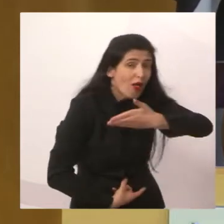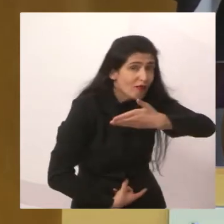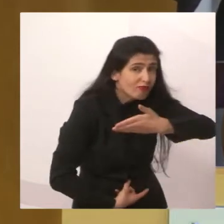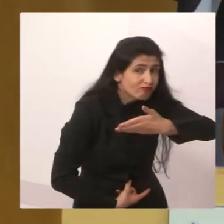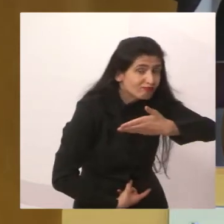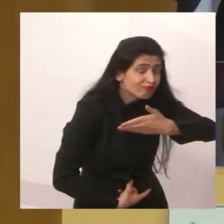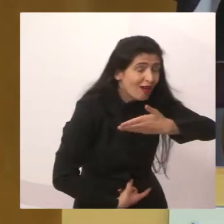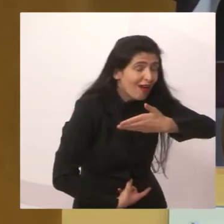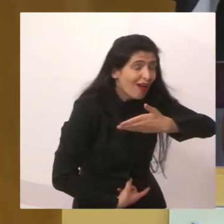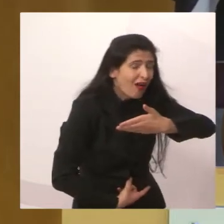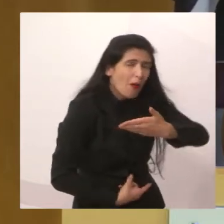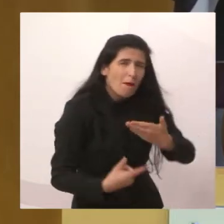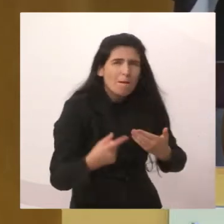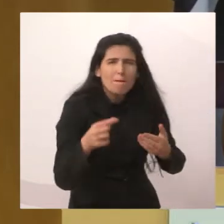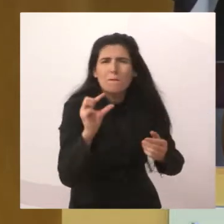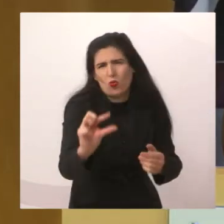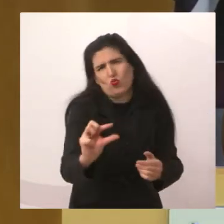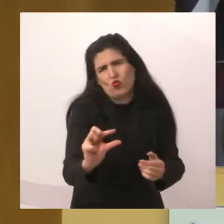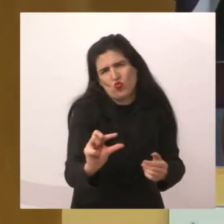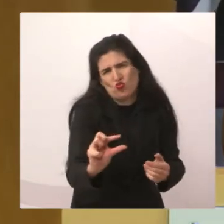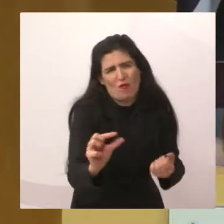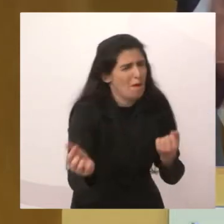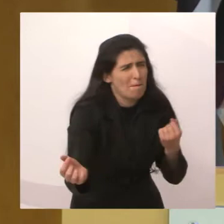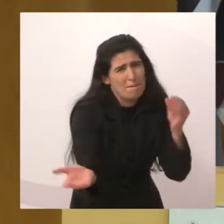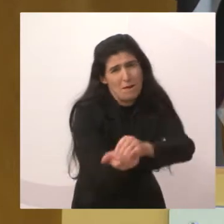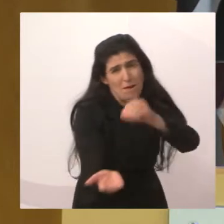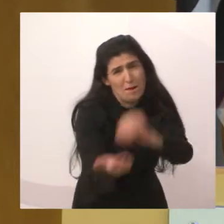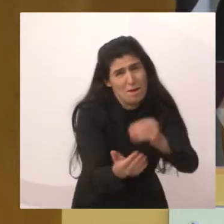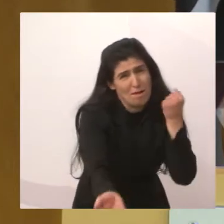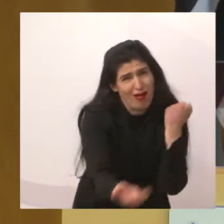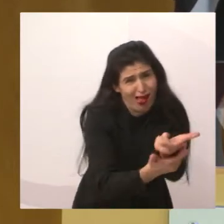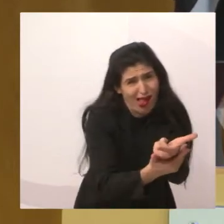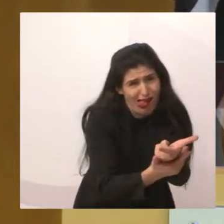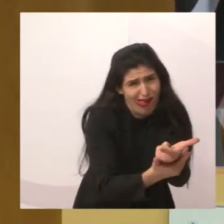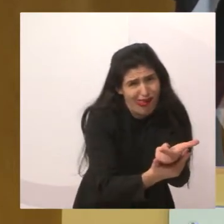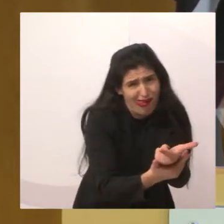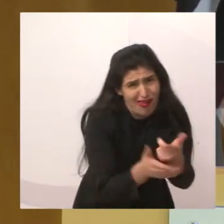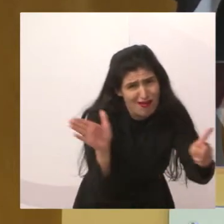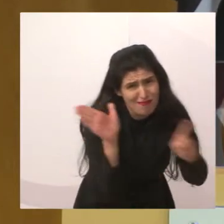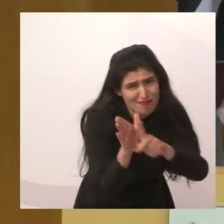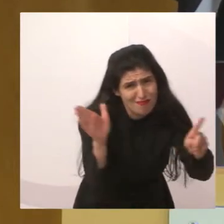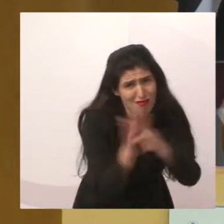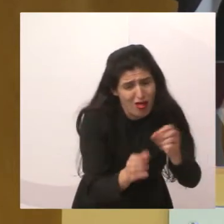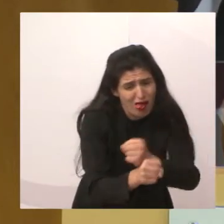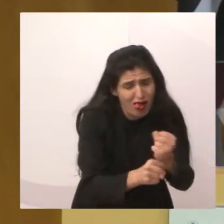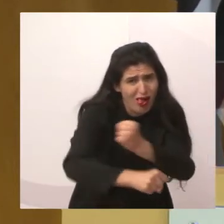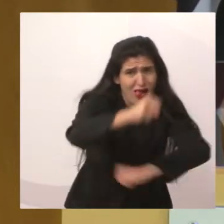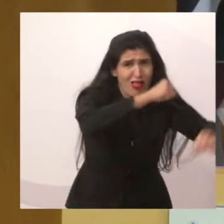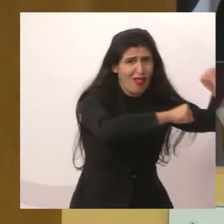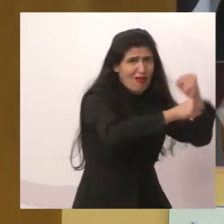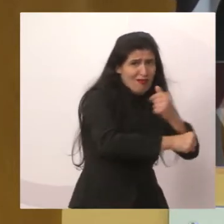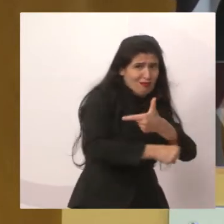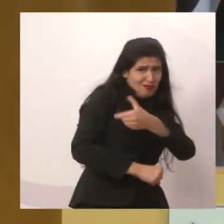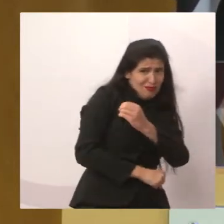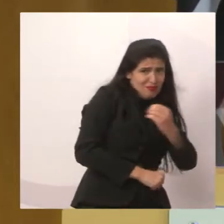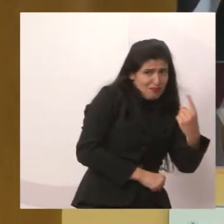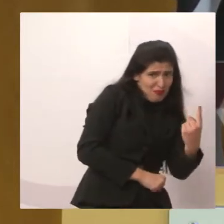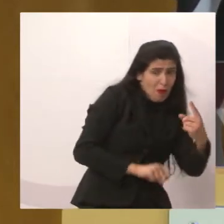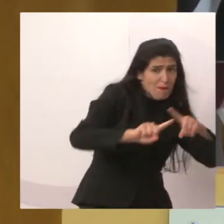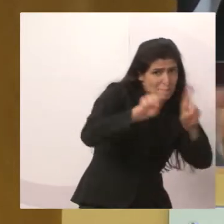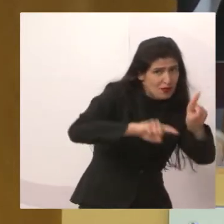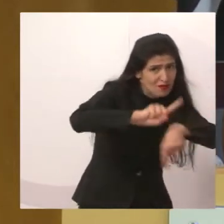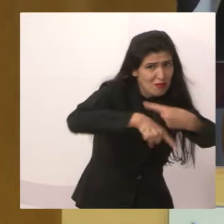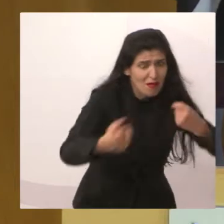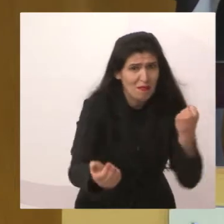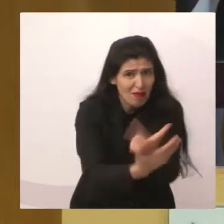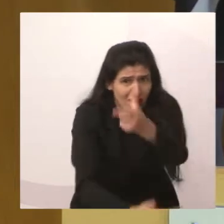mínimo, um valor muito pequeno, que não foi pago dentro do ano de 2001, mas foi pago logo em seguida,